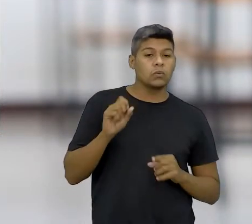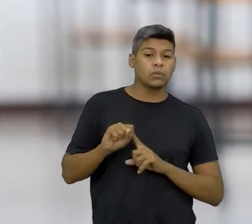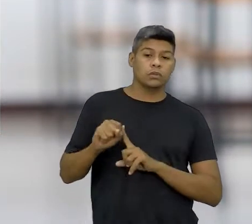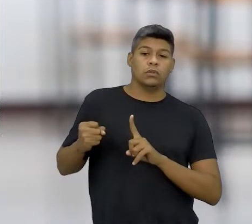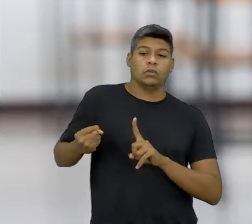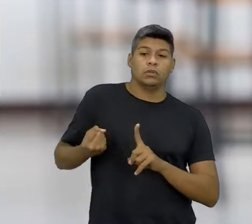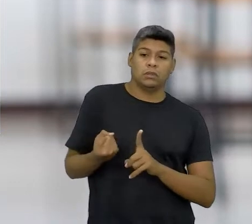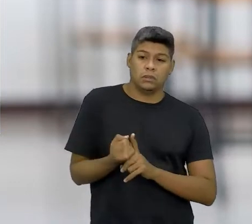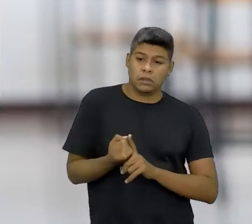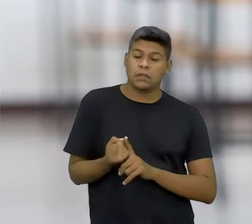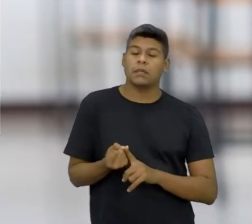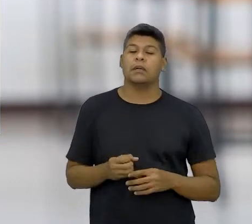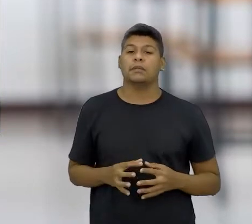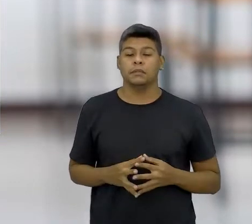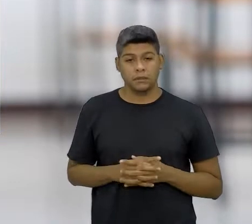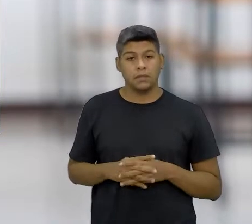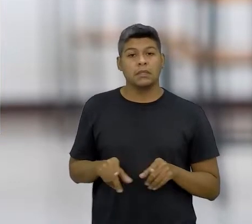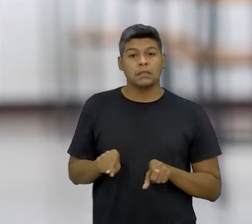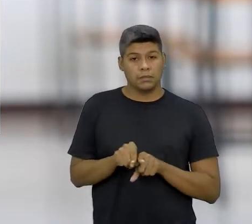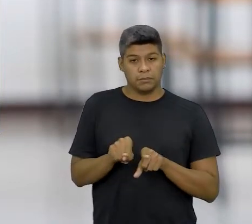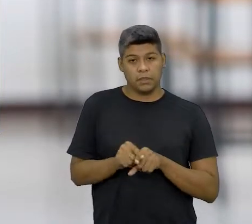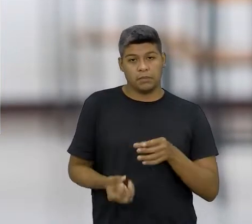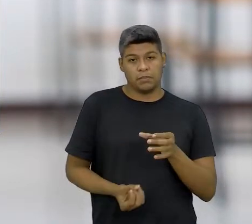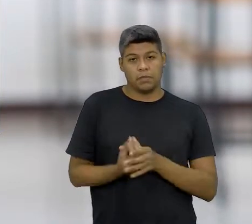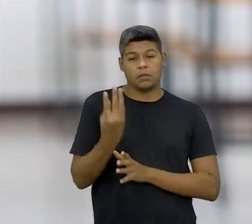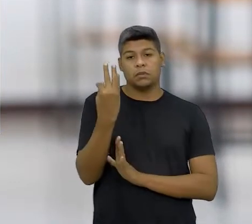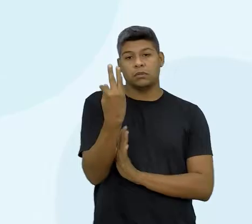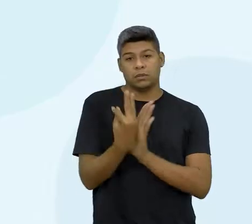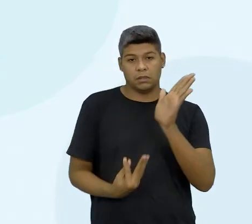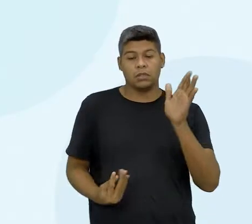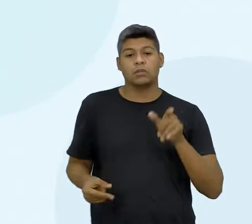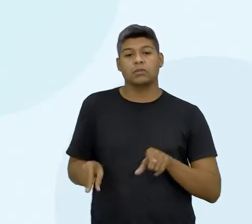sociedade, que é o nosso componente, e a produção de texto também.